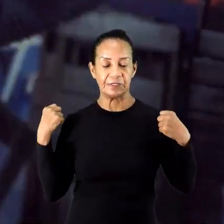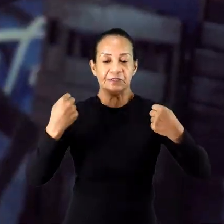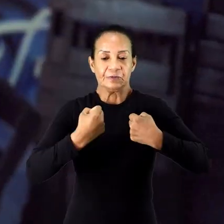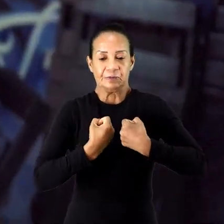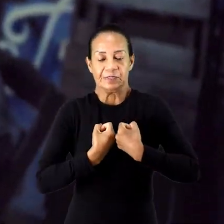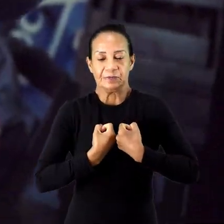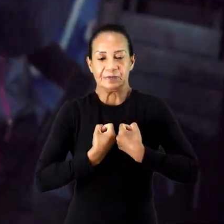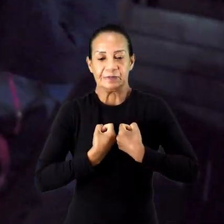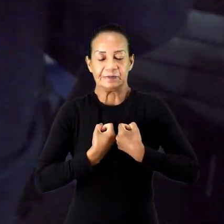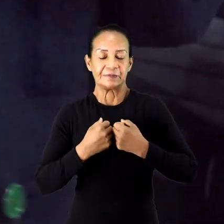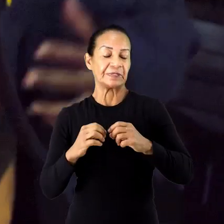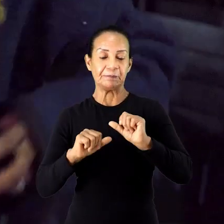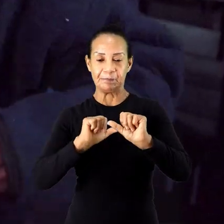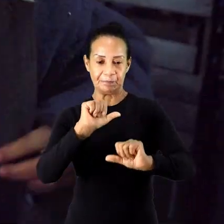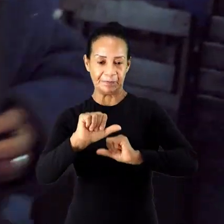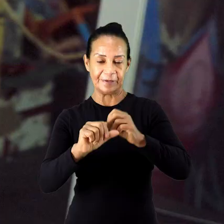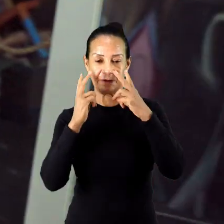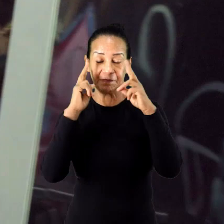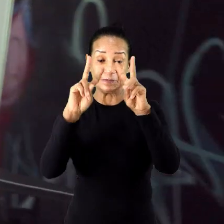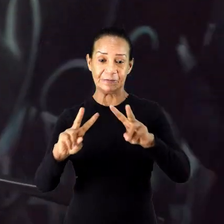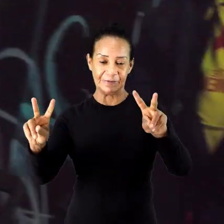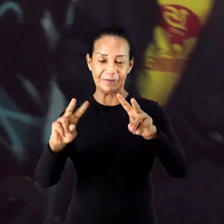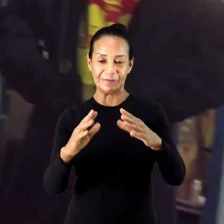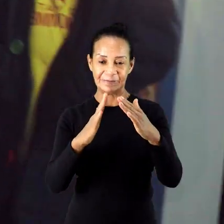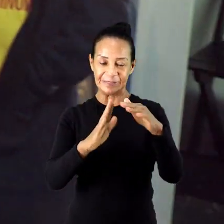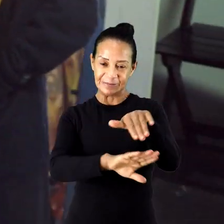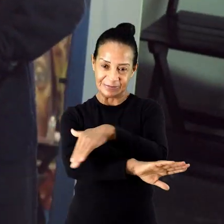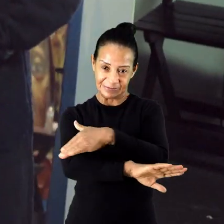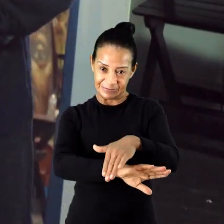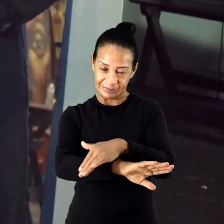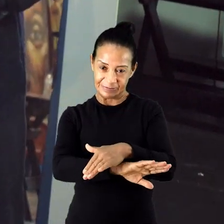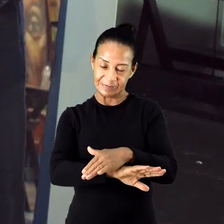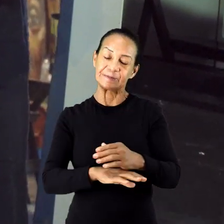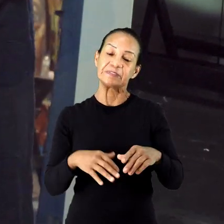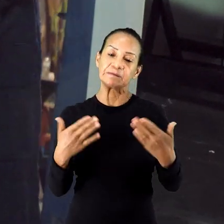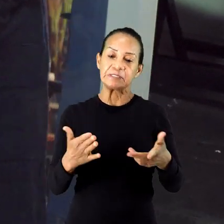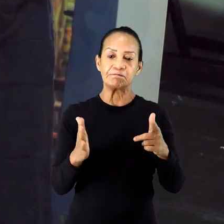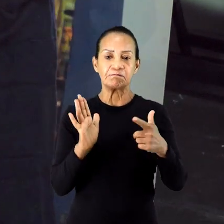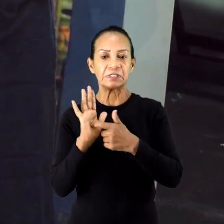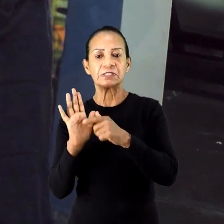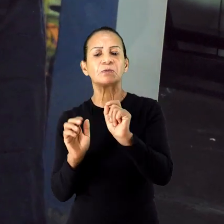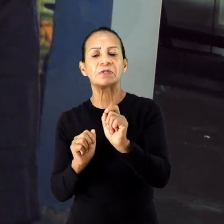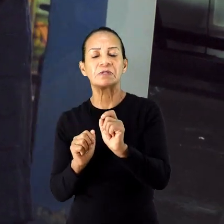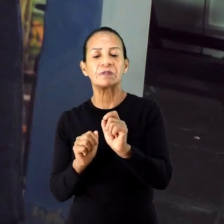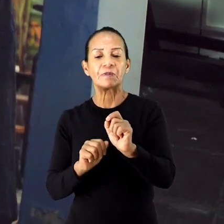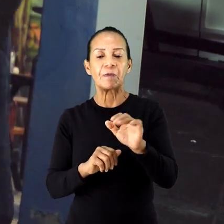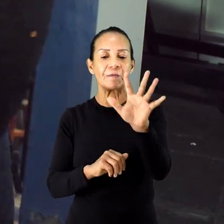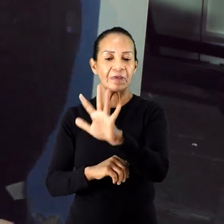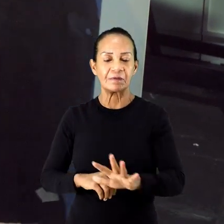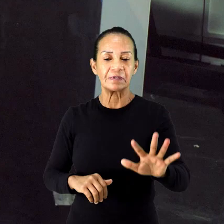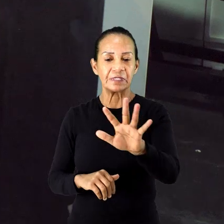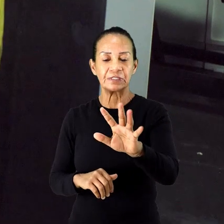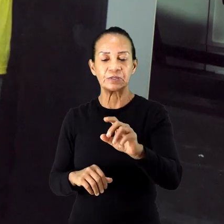para a rua em uma forma de um sobretudo. Muda o visual do morador em situação de rua, além do mais, impacta diretamente